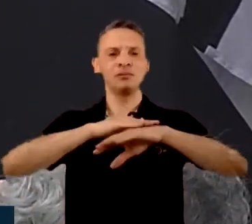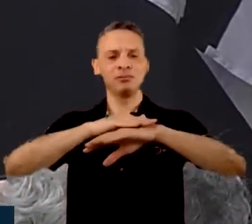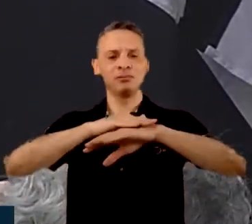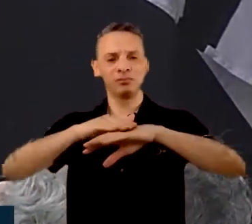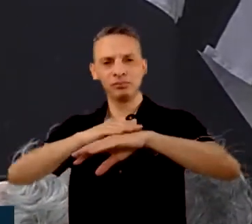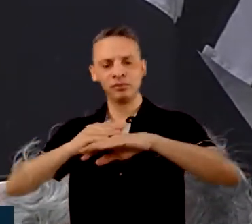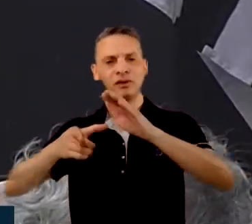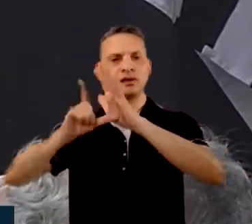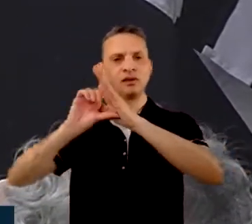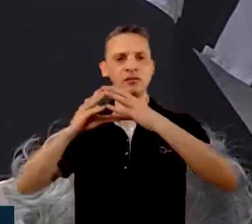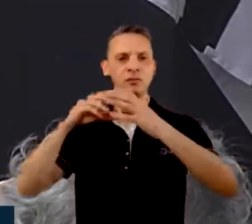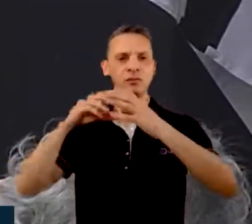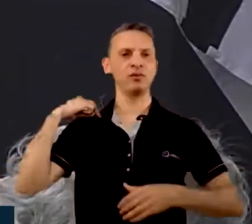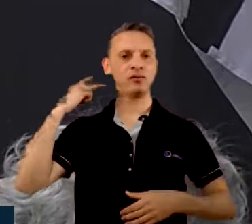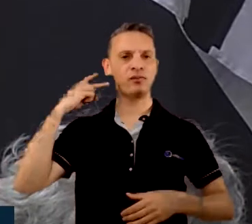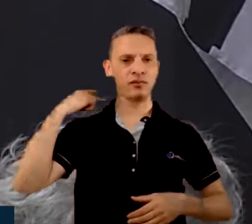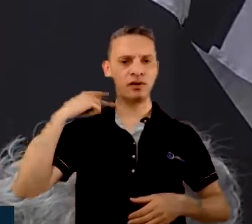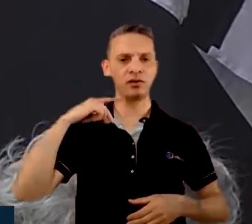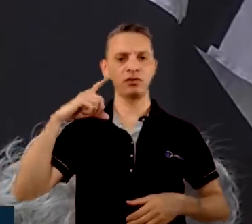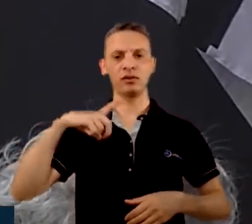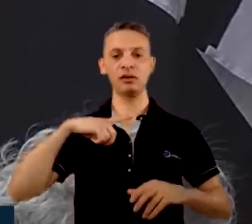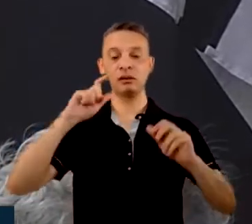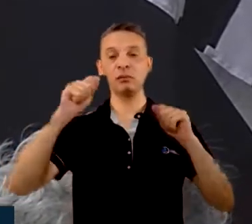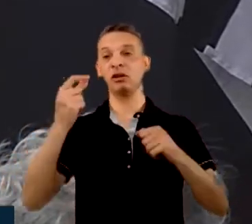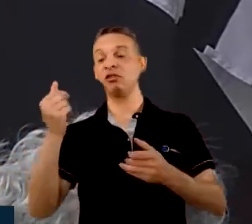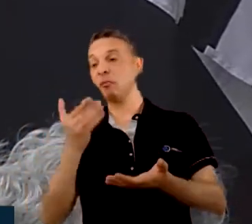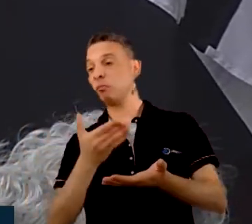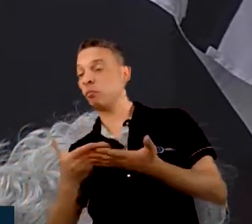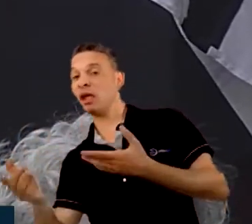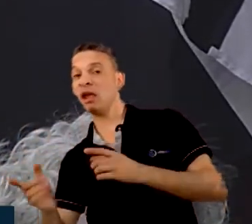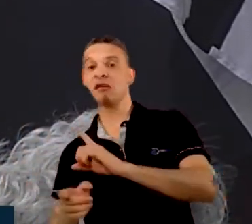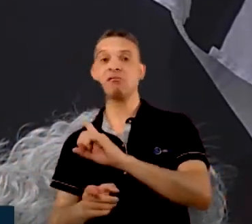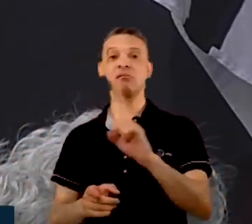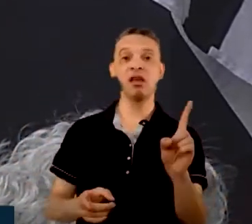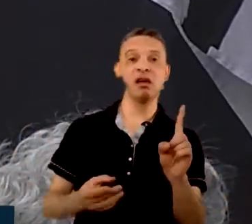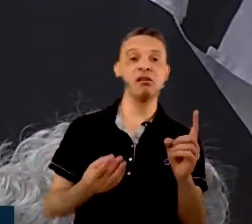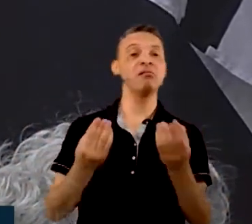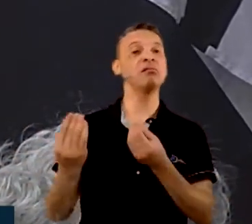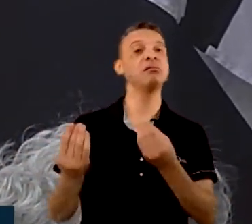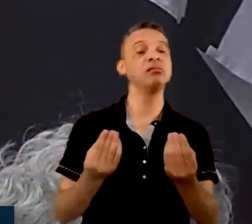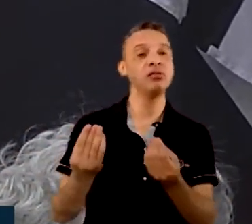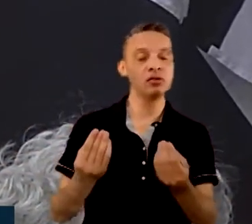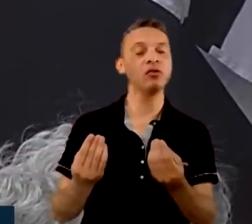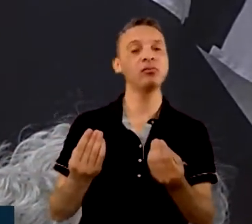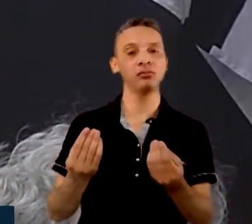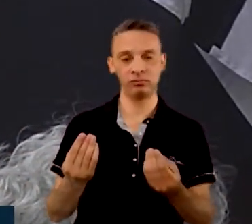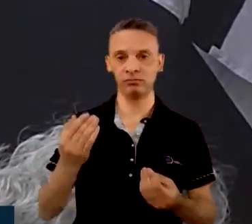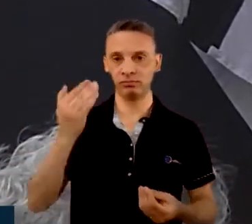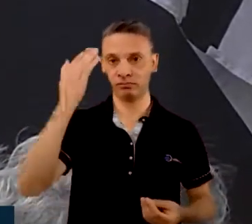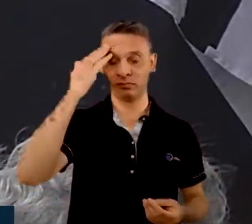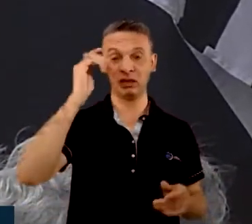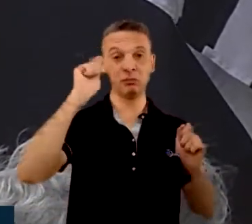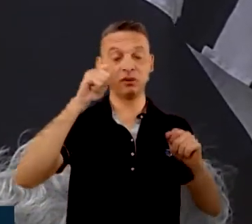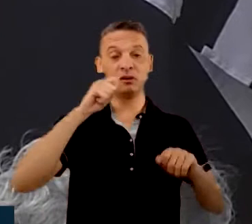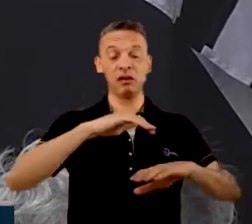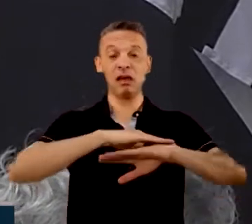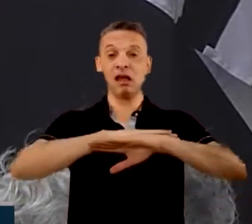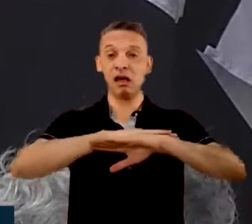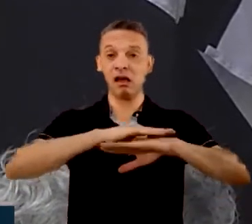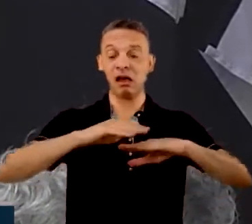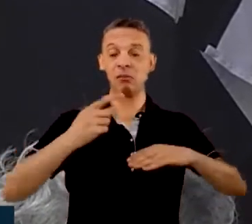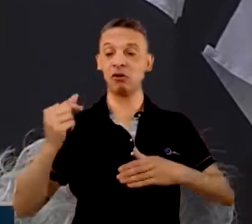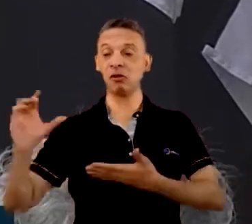que se teria perdido os recursos, se não teria perdido os recursos, se estaria suspenso os